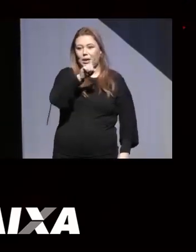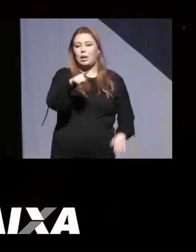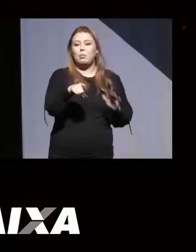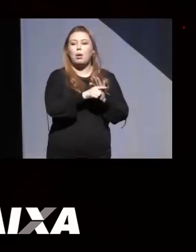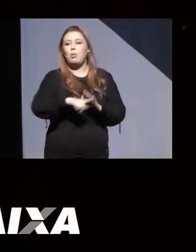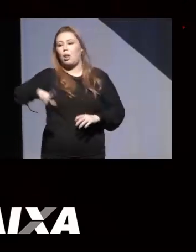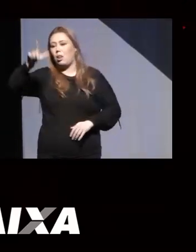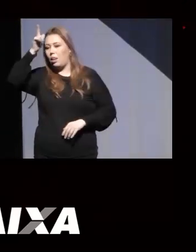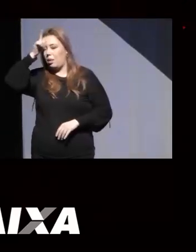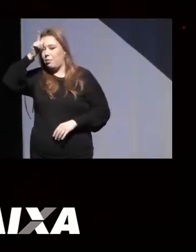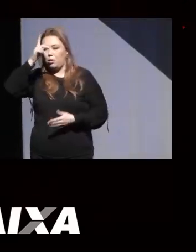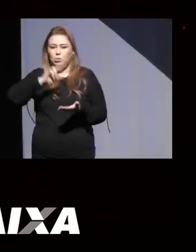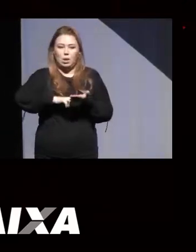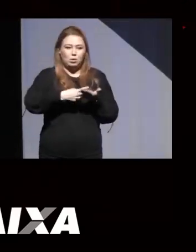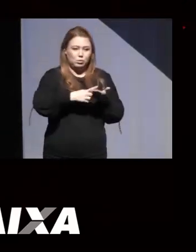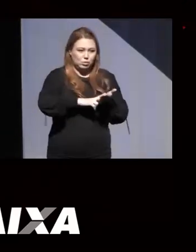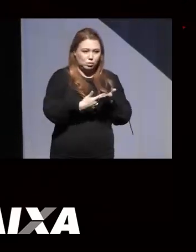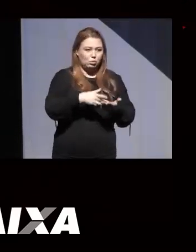seguinte,